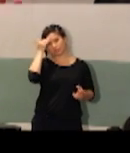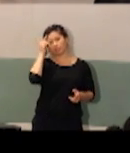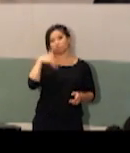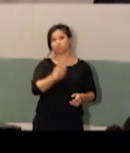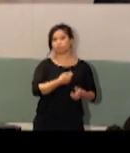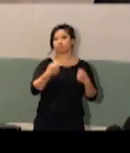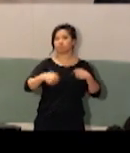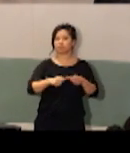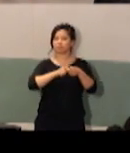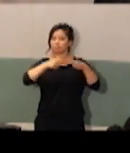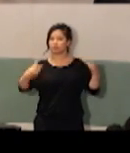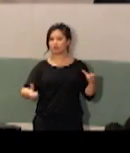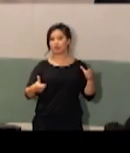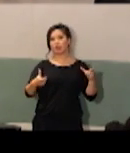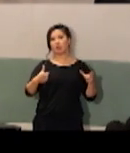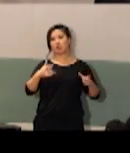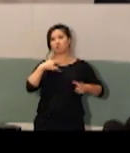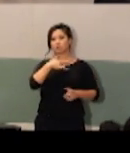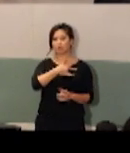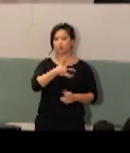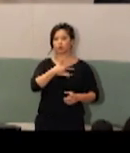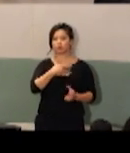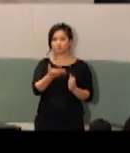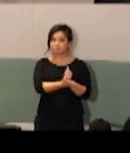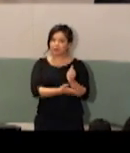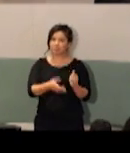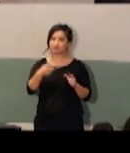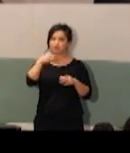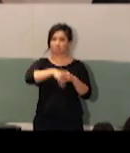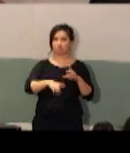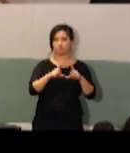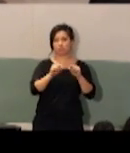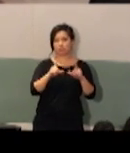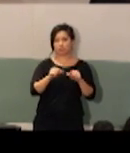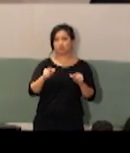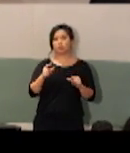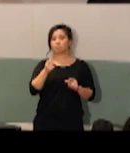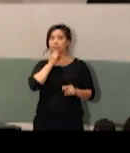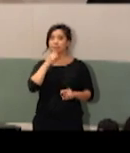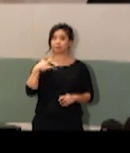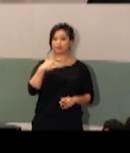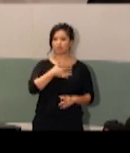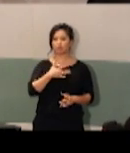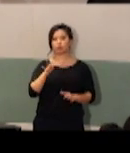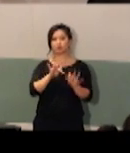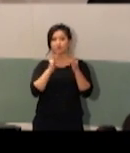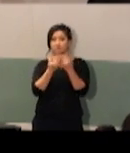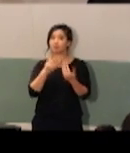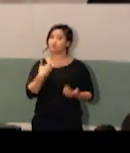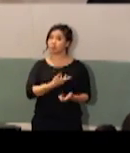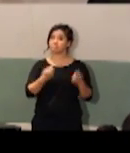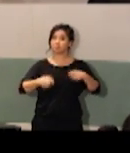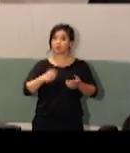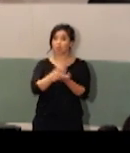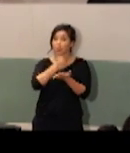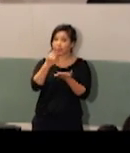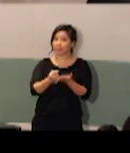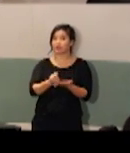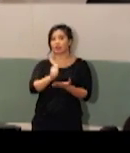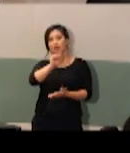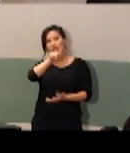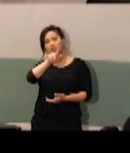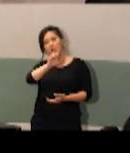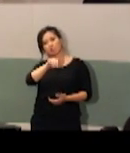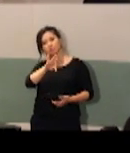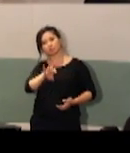é atendida pelo Saúde da Família. E nós vamos fazer isso contratando por concurso público agentes comunitários e